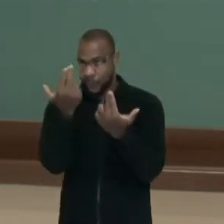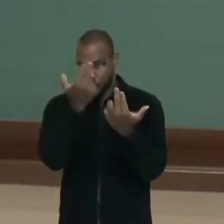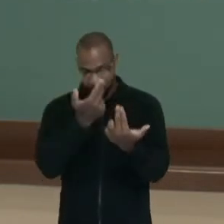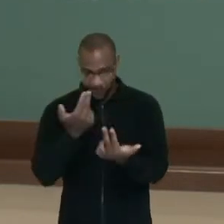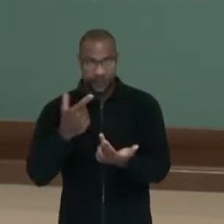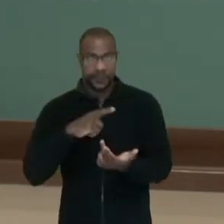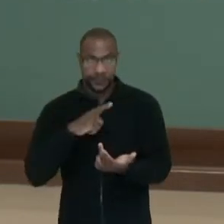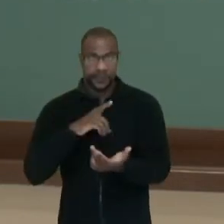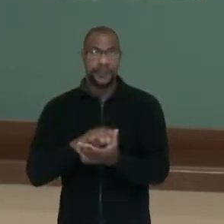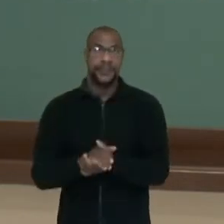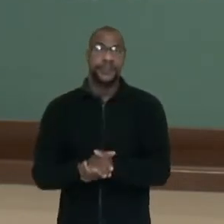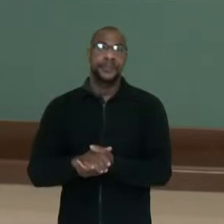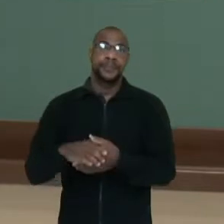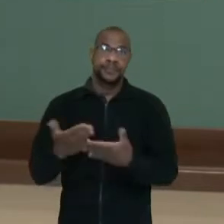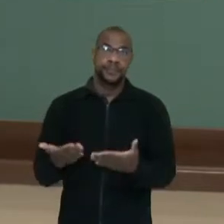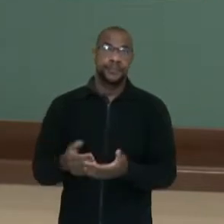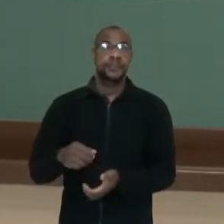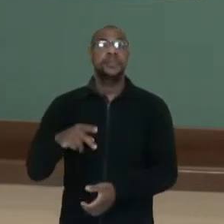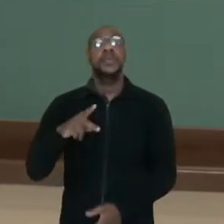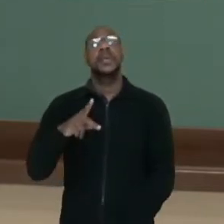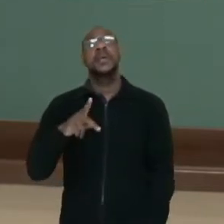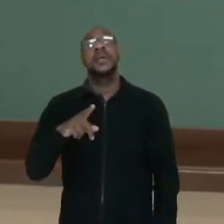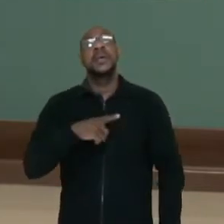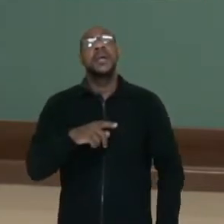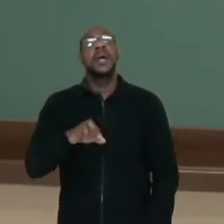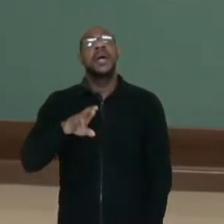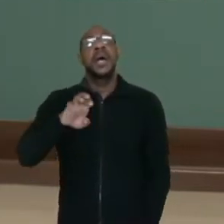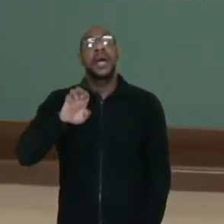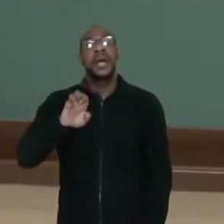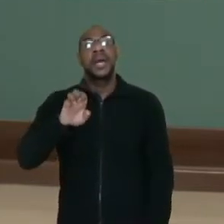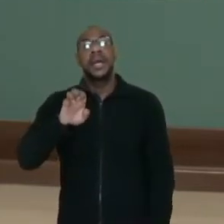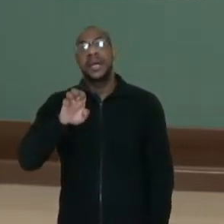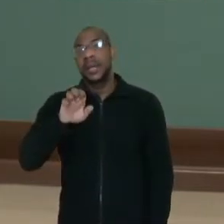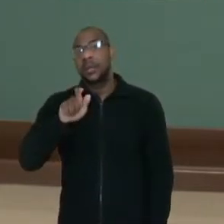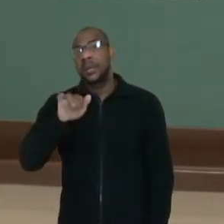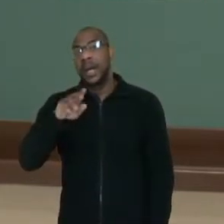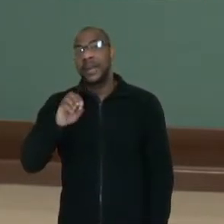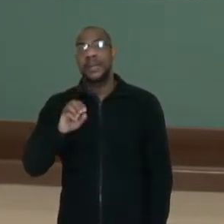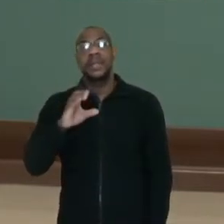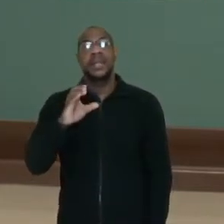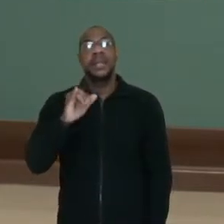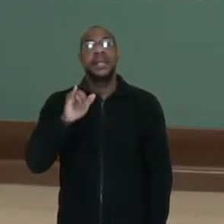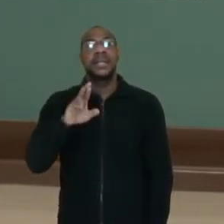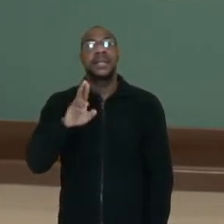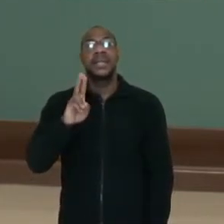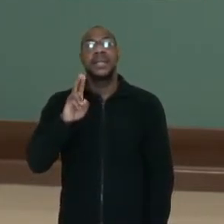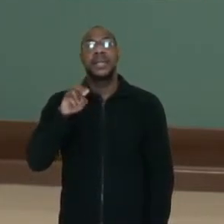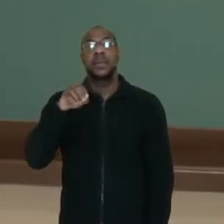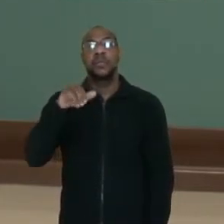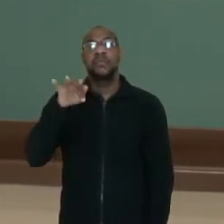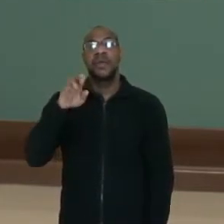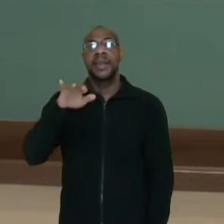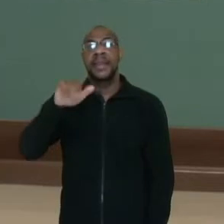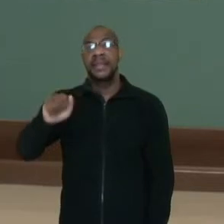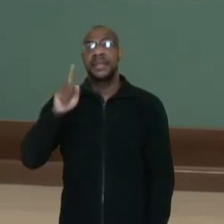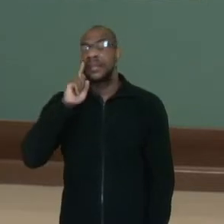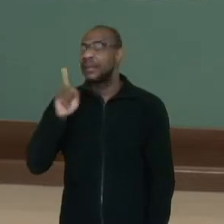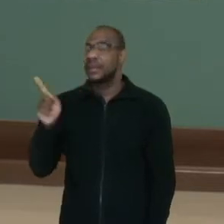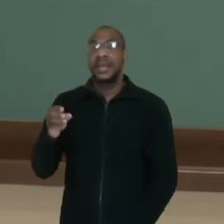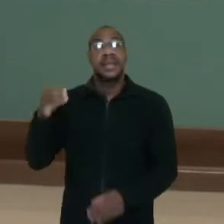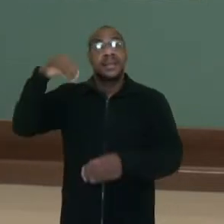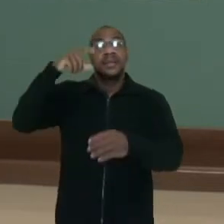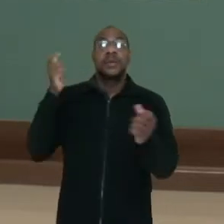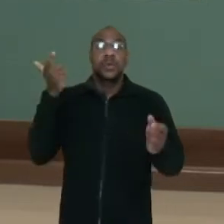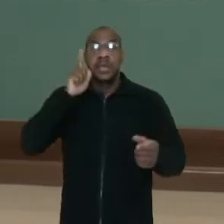bom? E o polígono regular e a circunferência? O que que uma coisa tem a ver com a outra? A gente consegue colocar dentro de uma